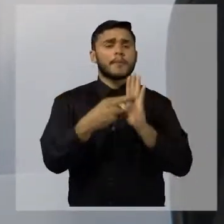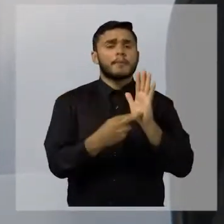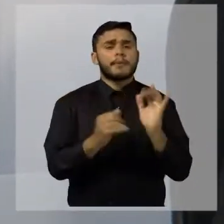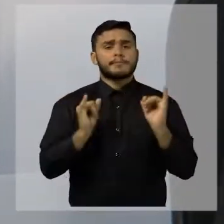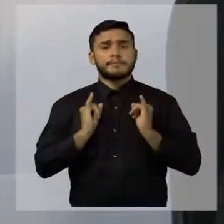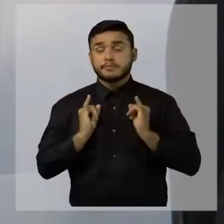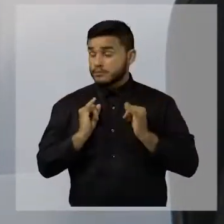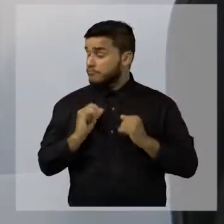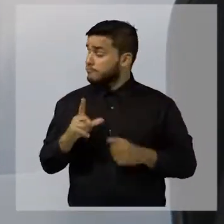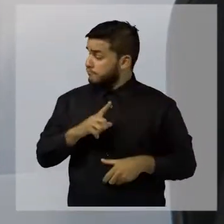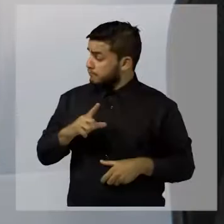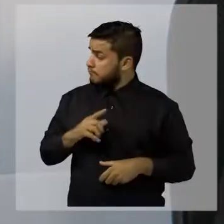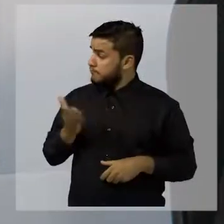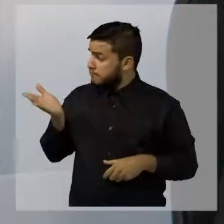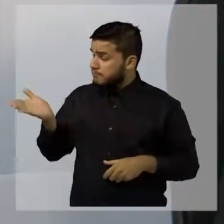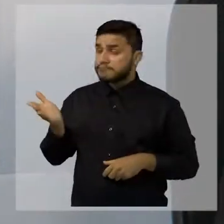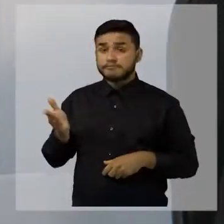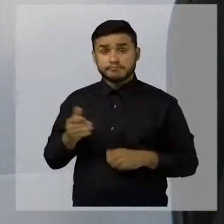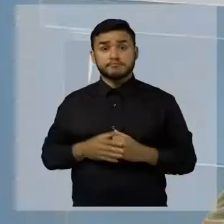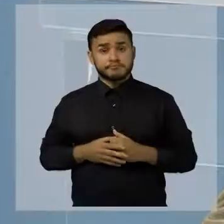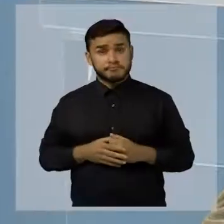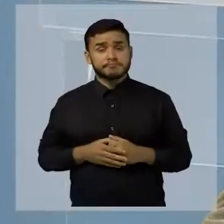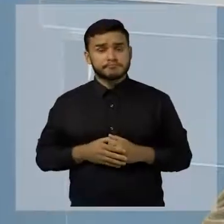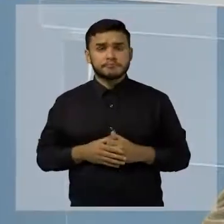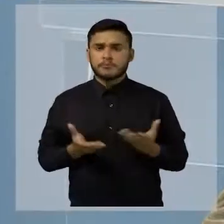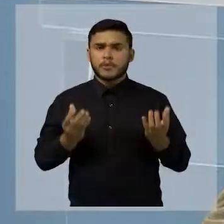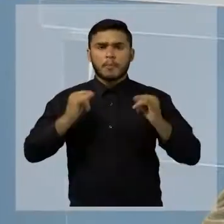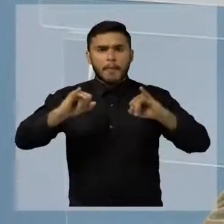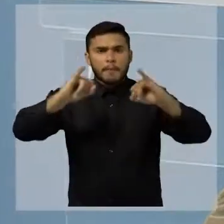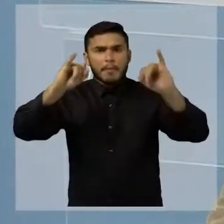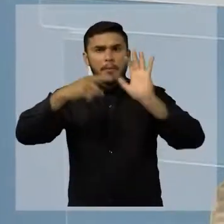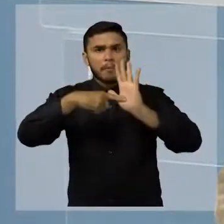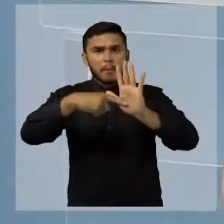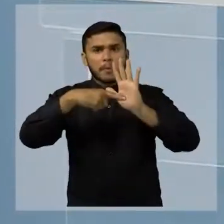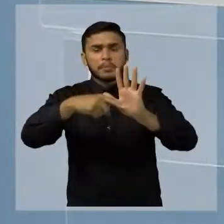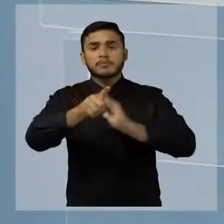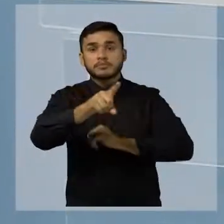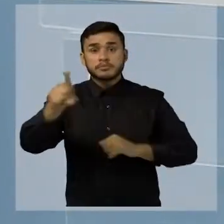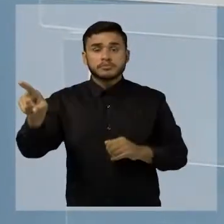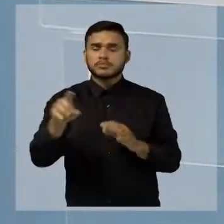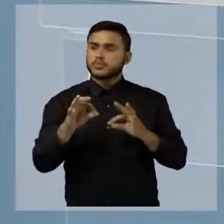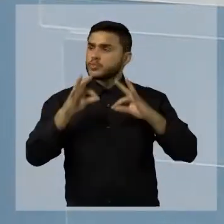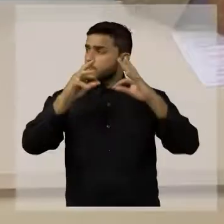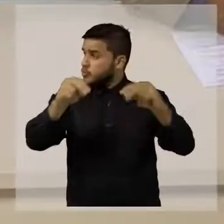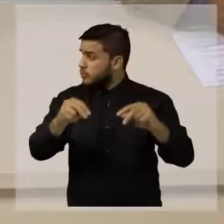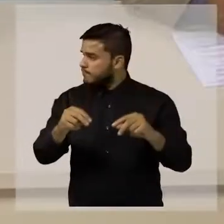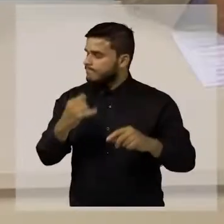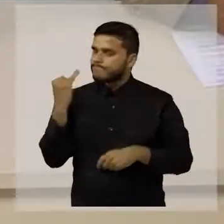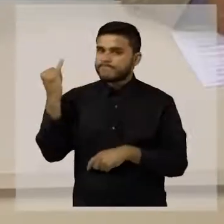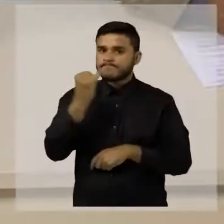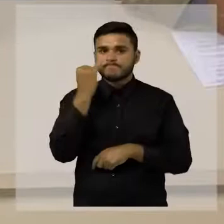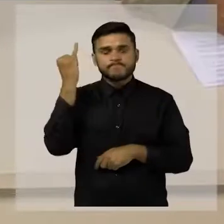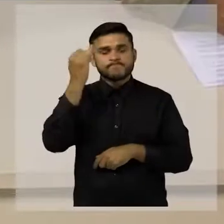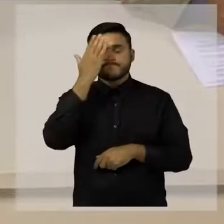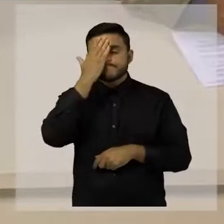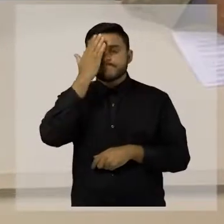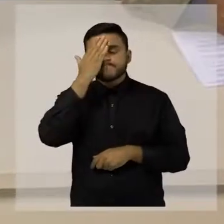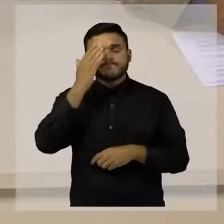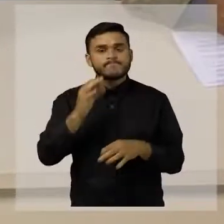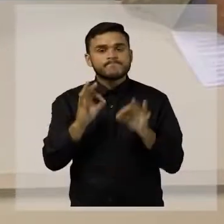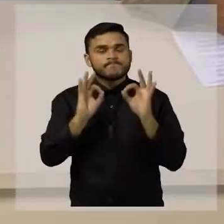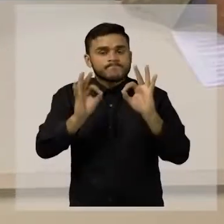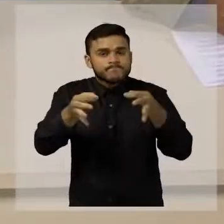Previdência, o material aqui, tanto midiático como escrito, será de suma